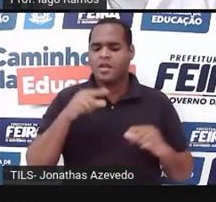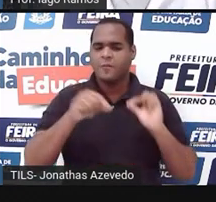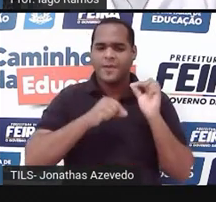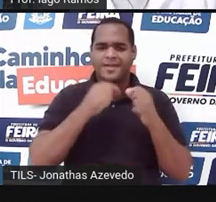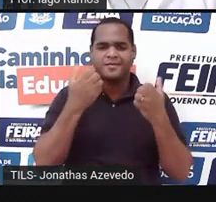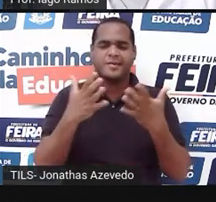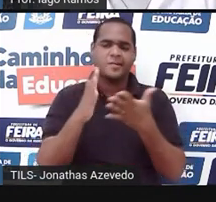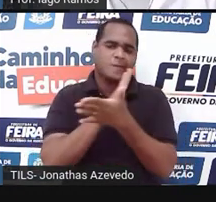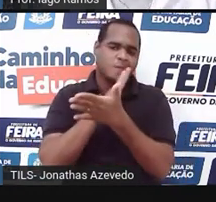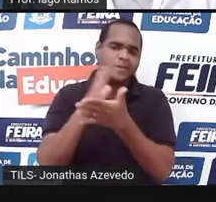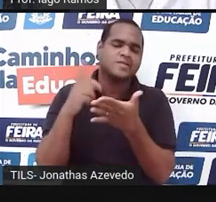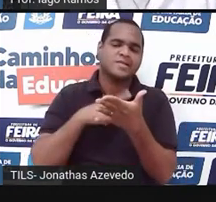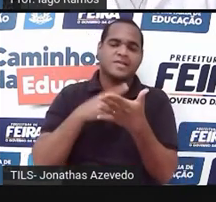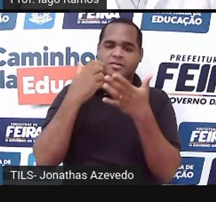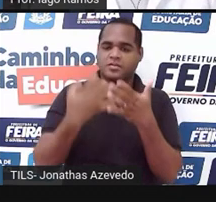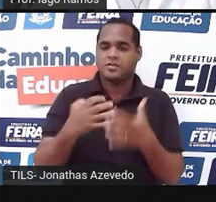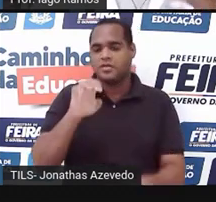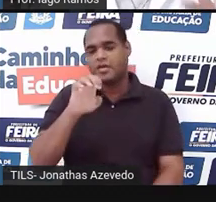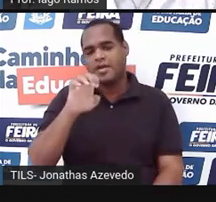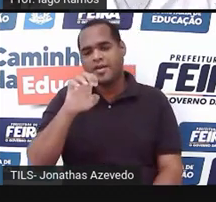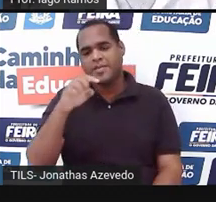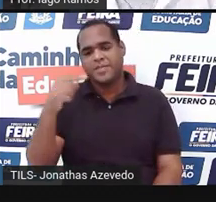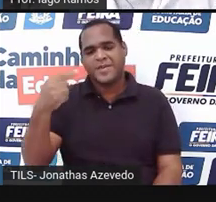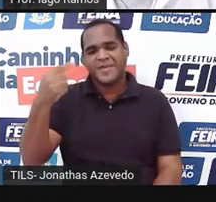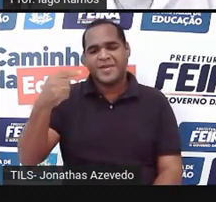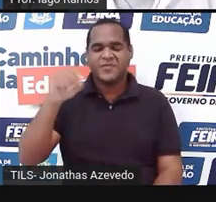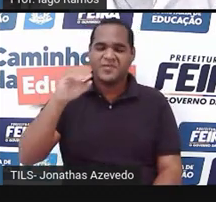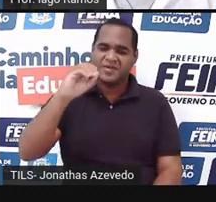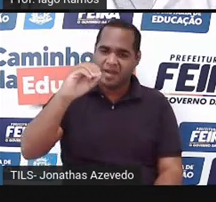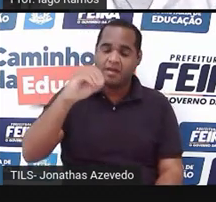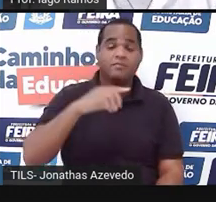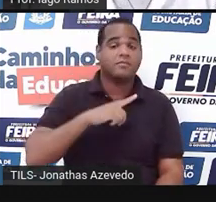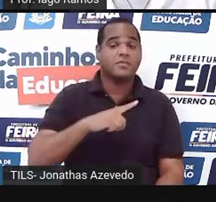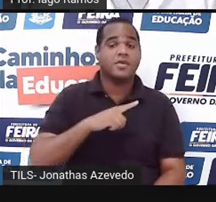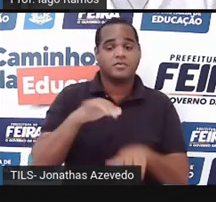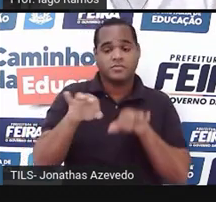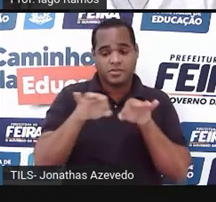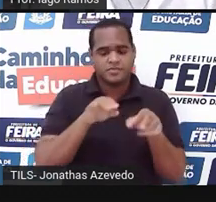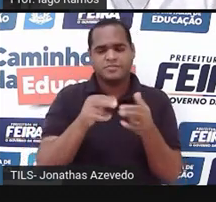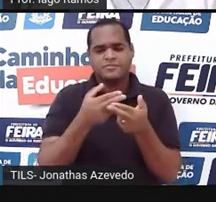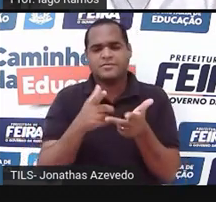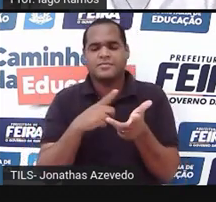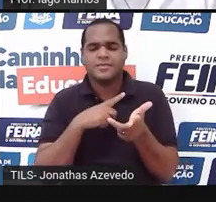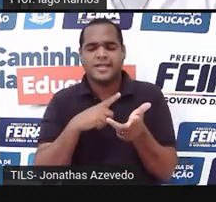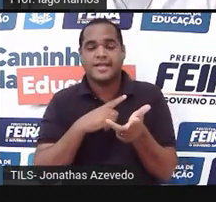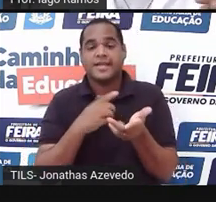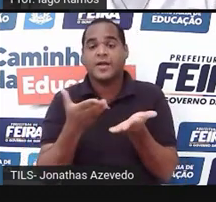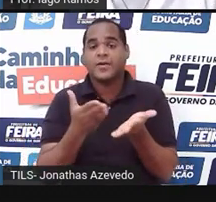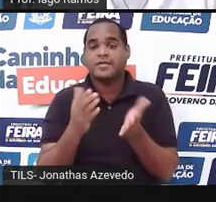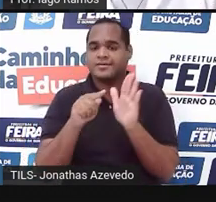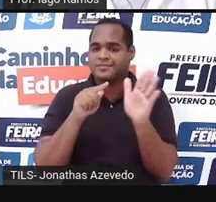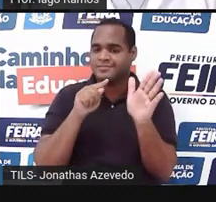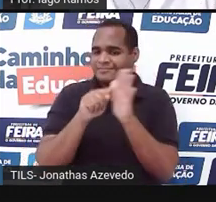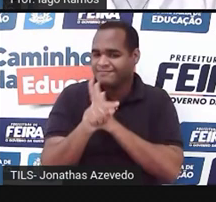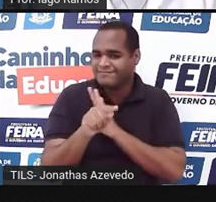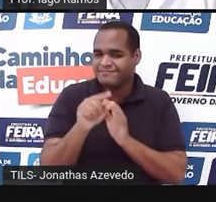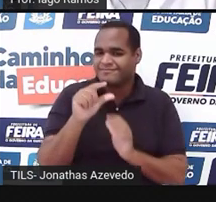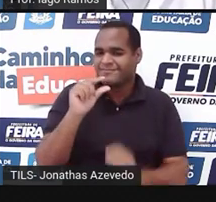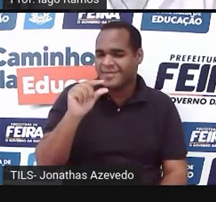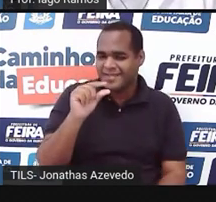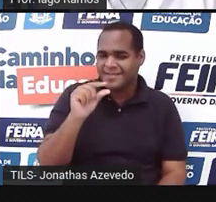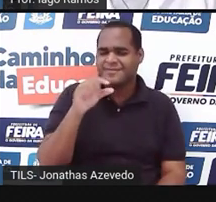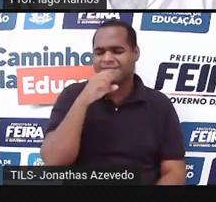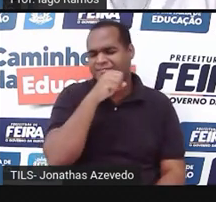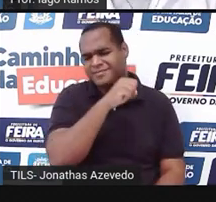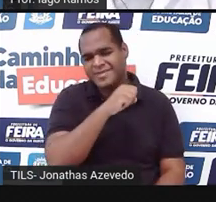algumas aulas falando de equação Já resolvendo algumas equações Que tal a gente fazer aqui um Quinzinho tá um